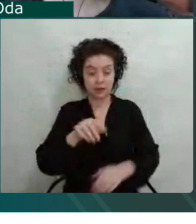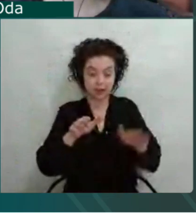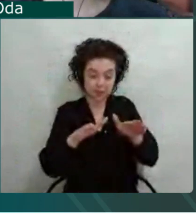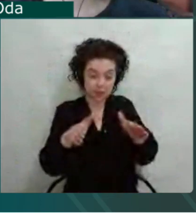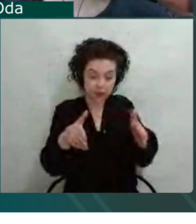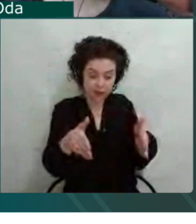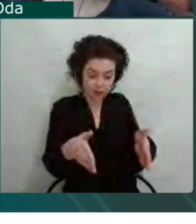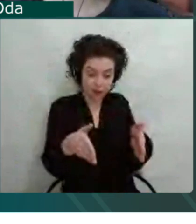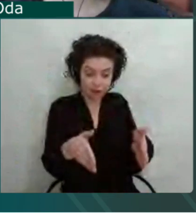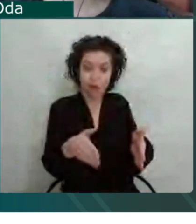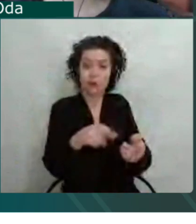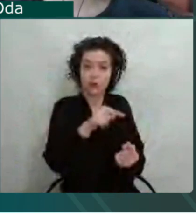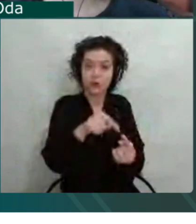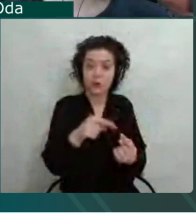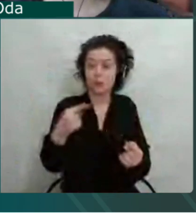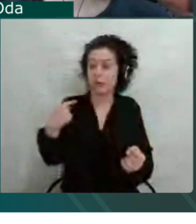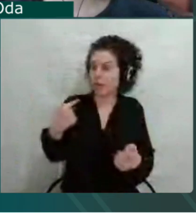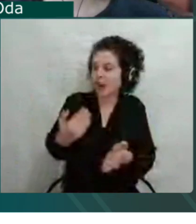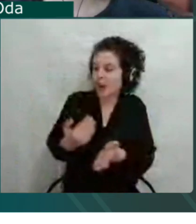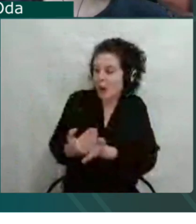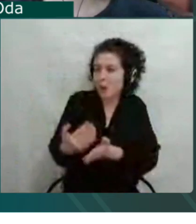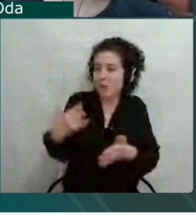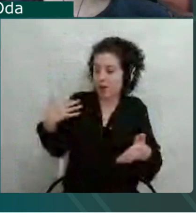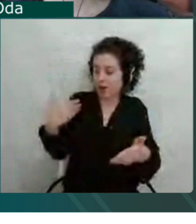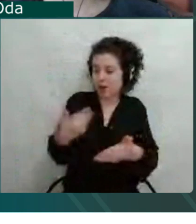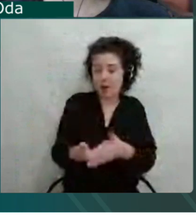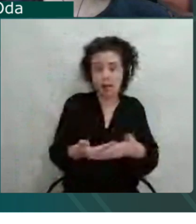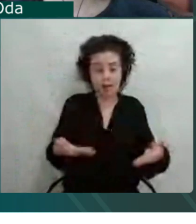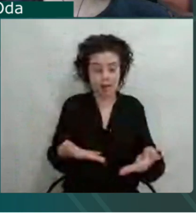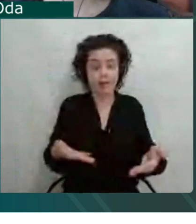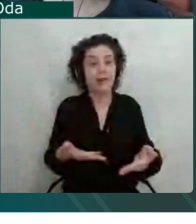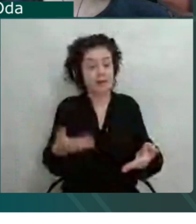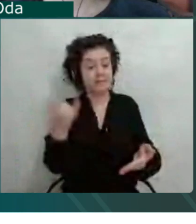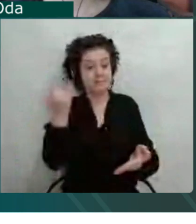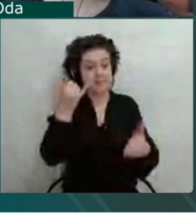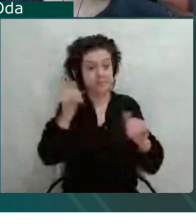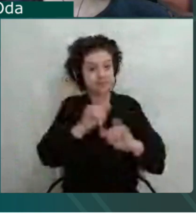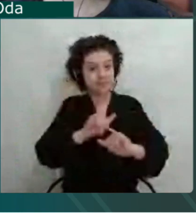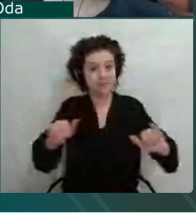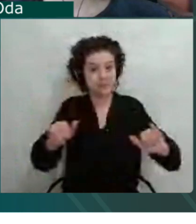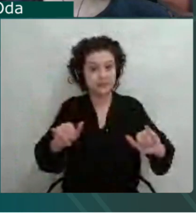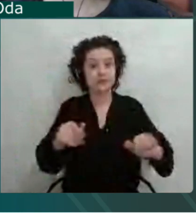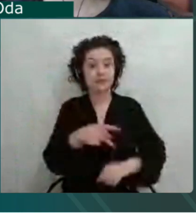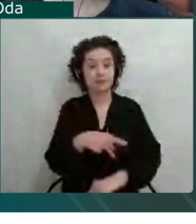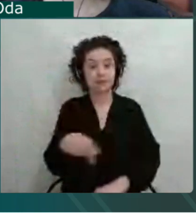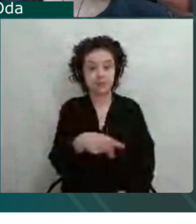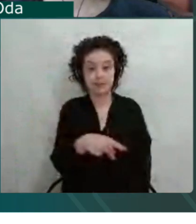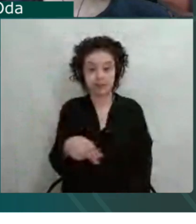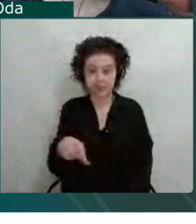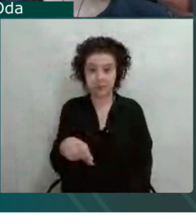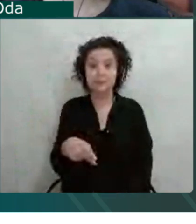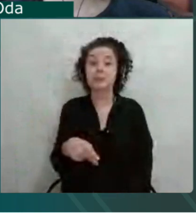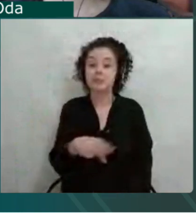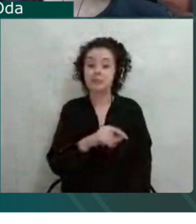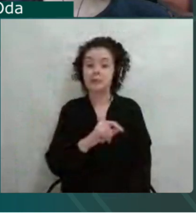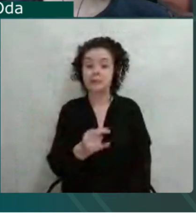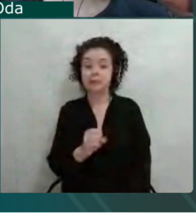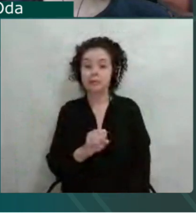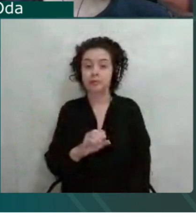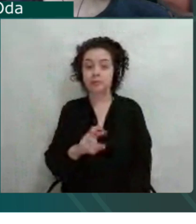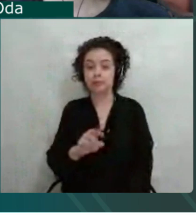missão desde o seu nascimento, né? Importante ressaltar, e que o professor José Roberto vai falar sobre